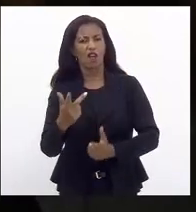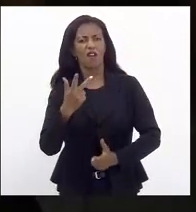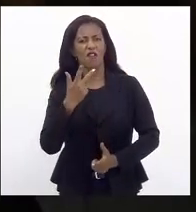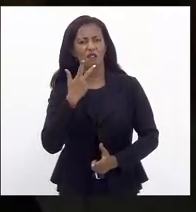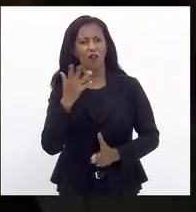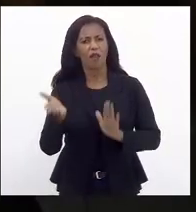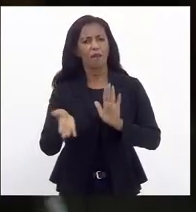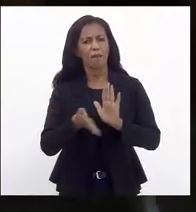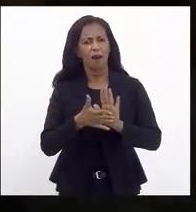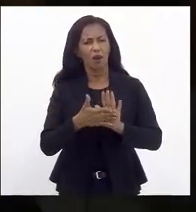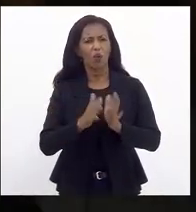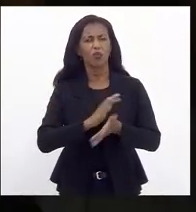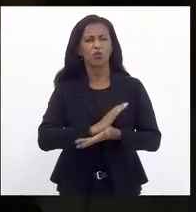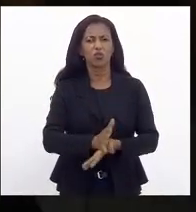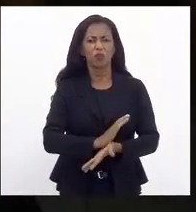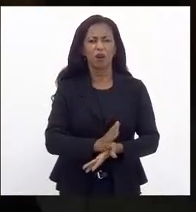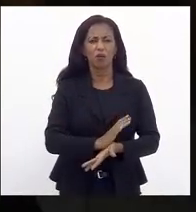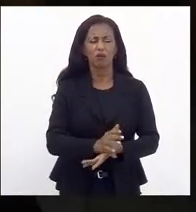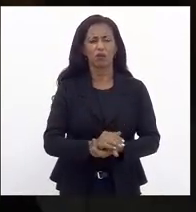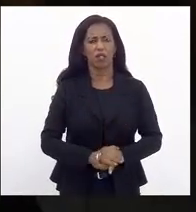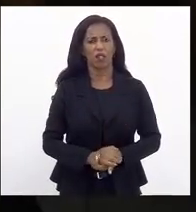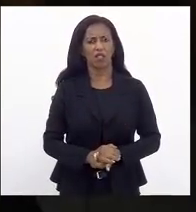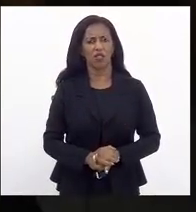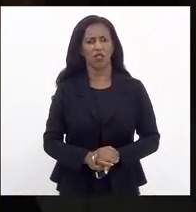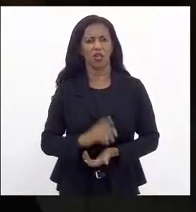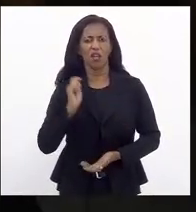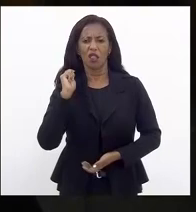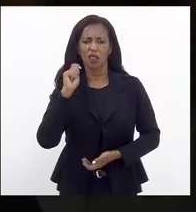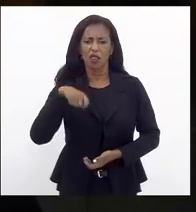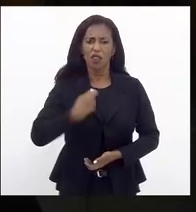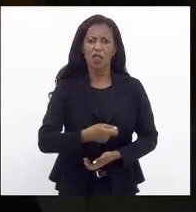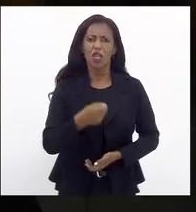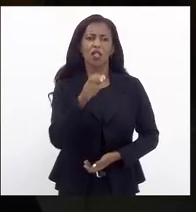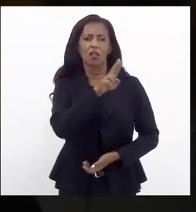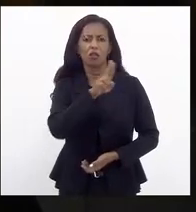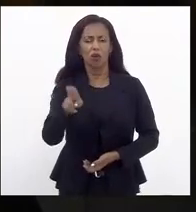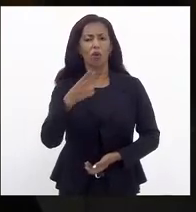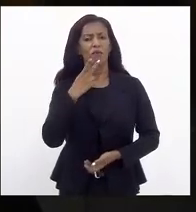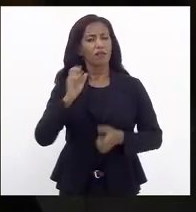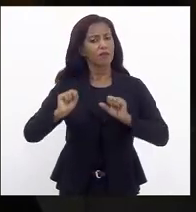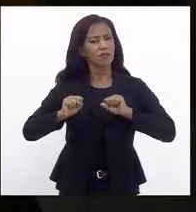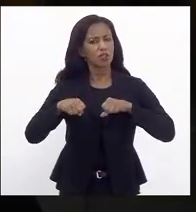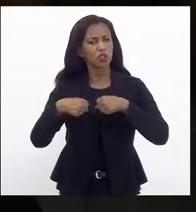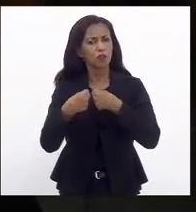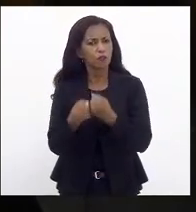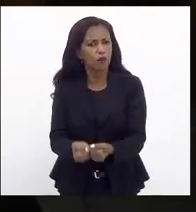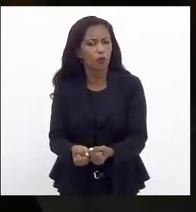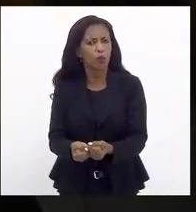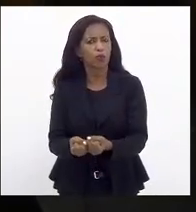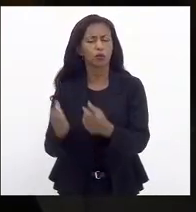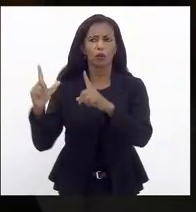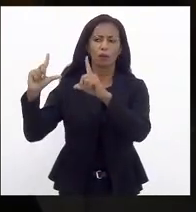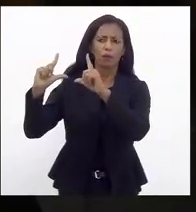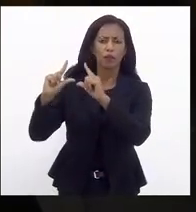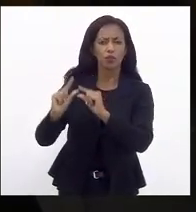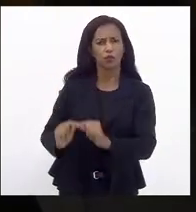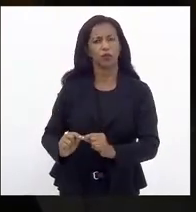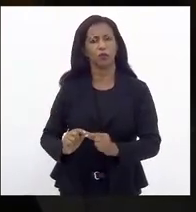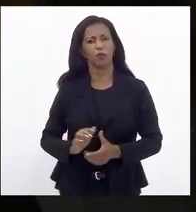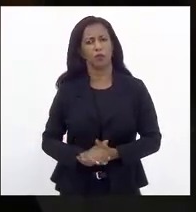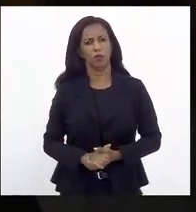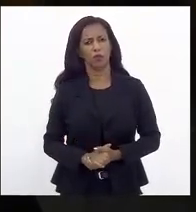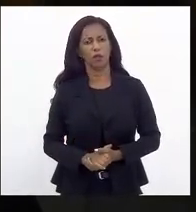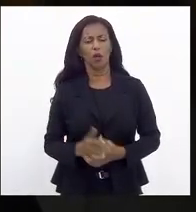de pacote das maldades e disse que faríamos um esforço imenso para minorá-la